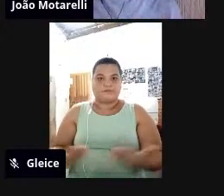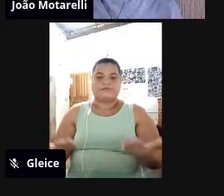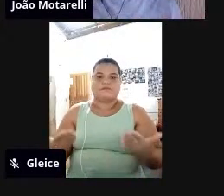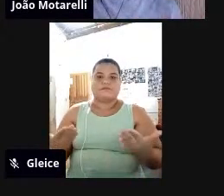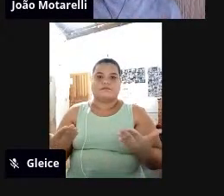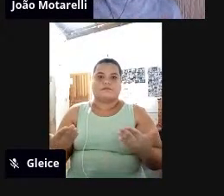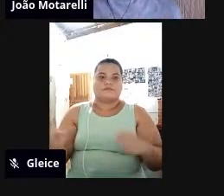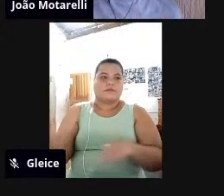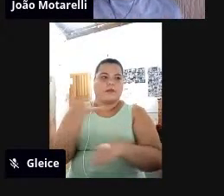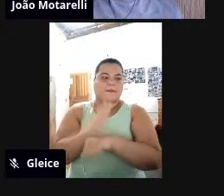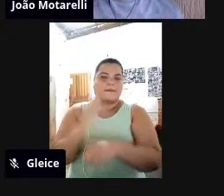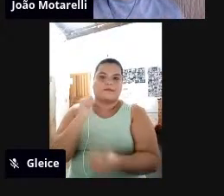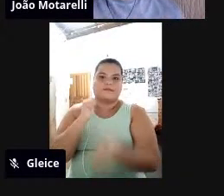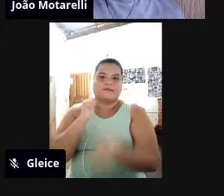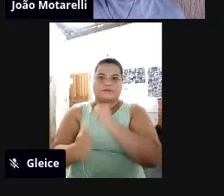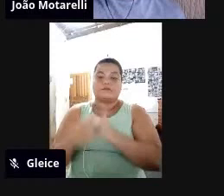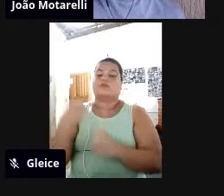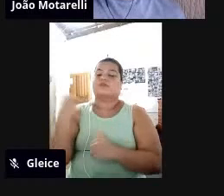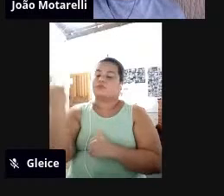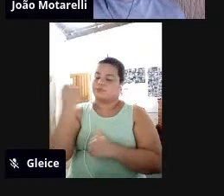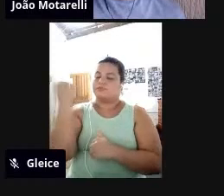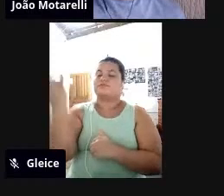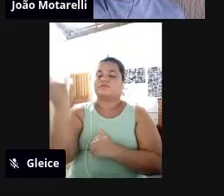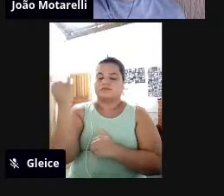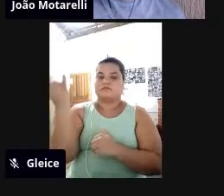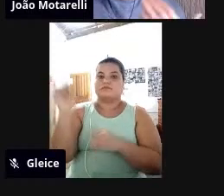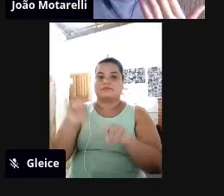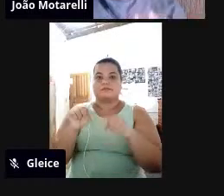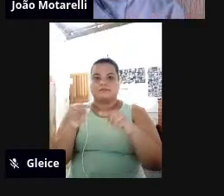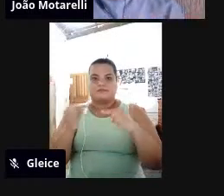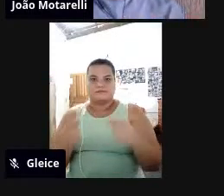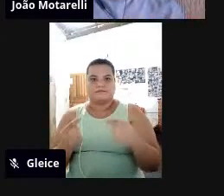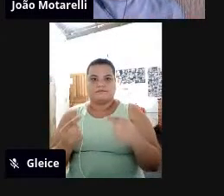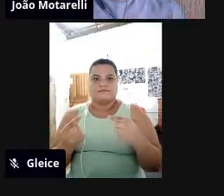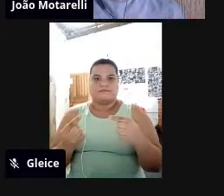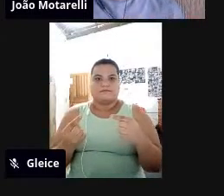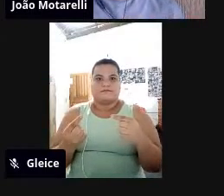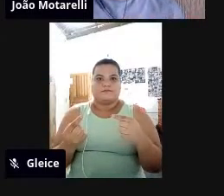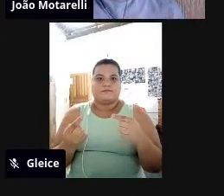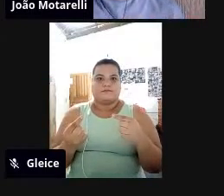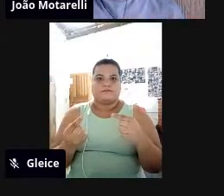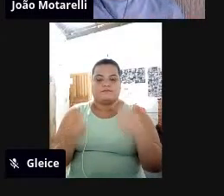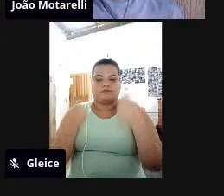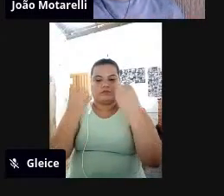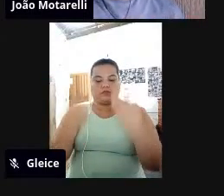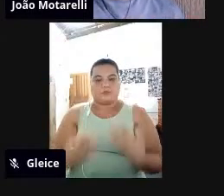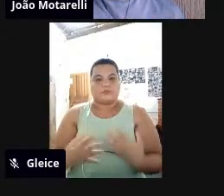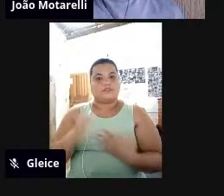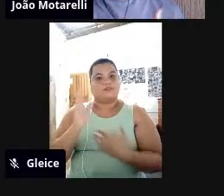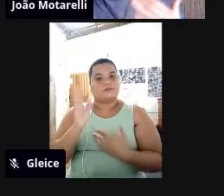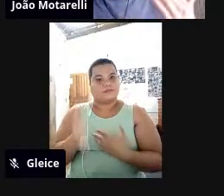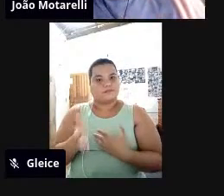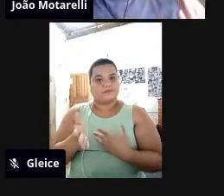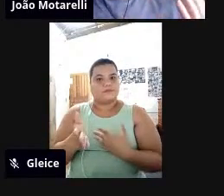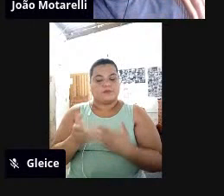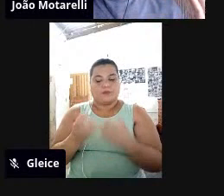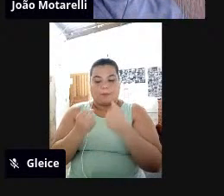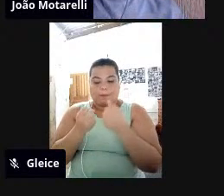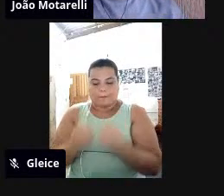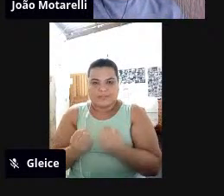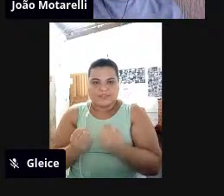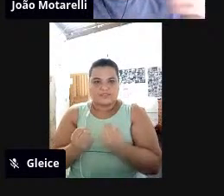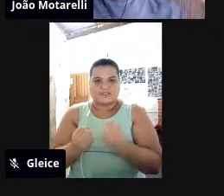prática esportiva é importante, mas, como foi comentado nessa própria diretriz, o peso não é o